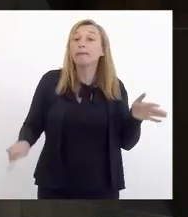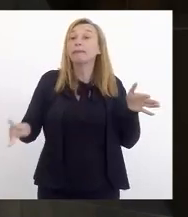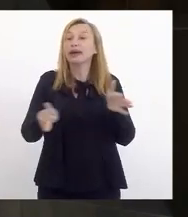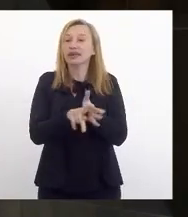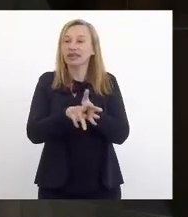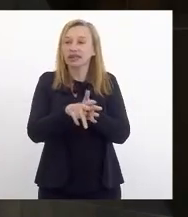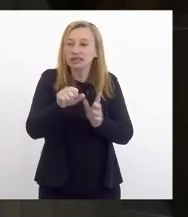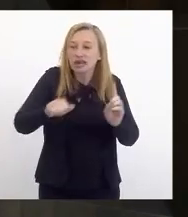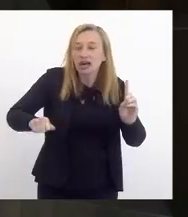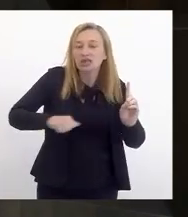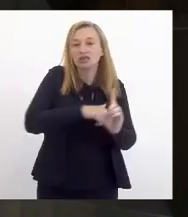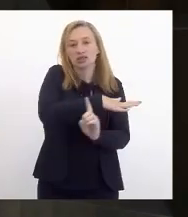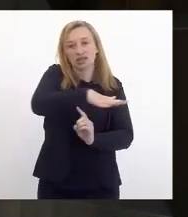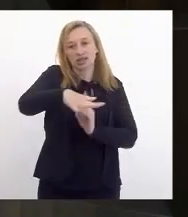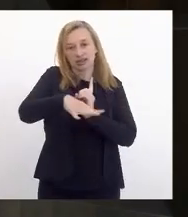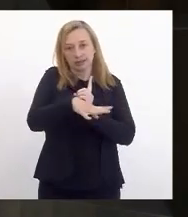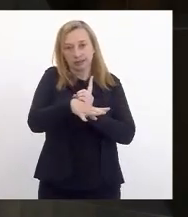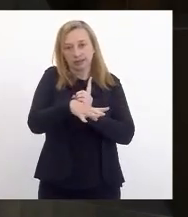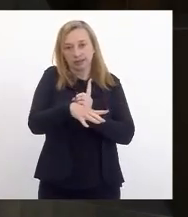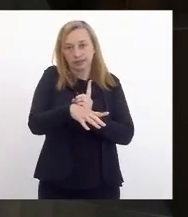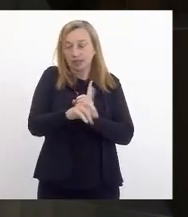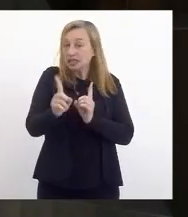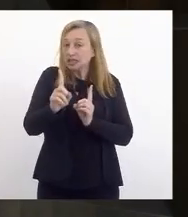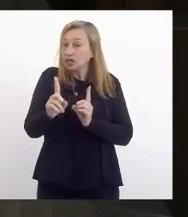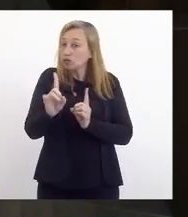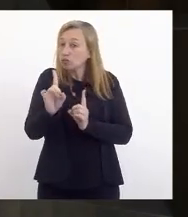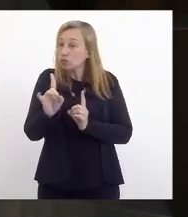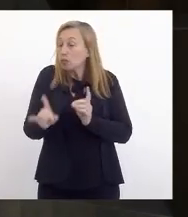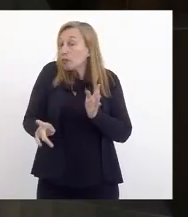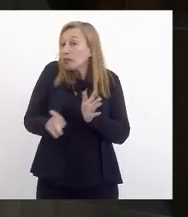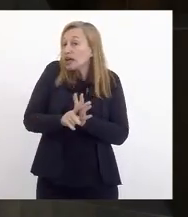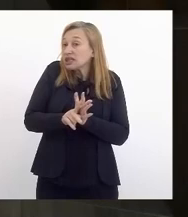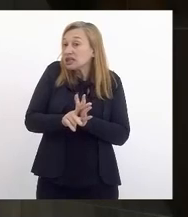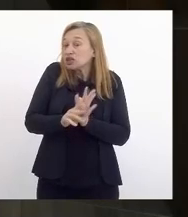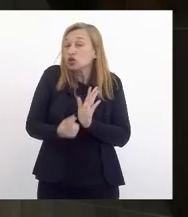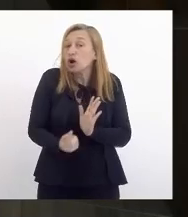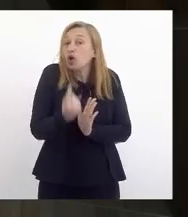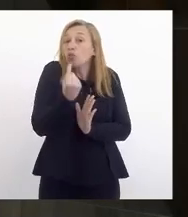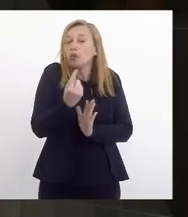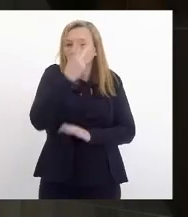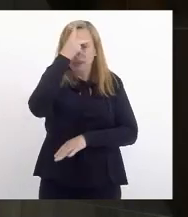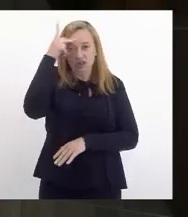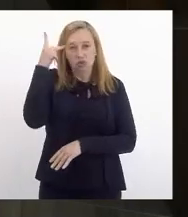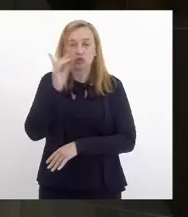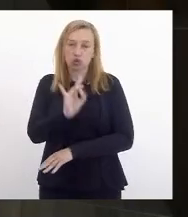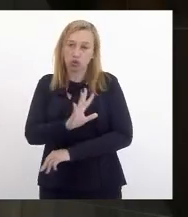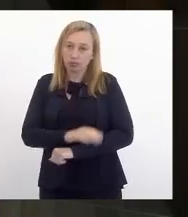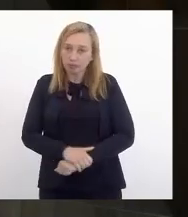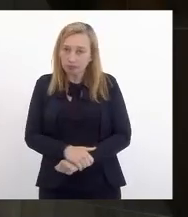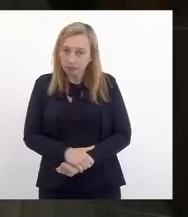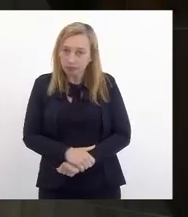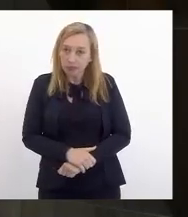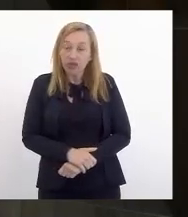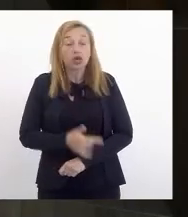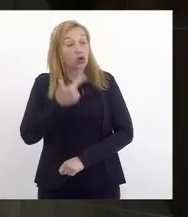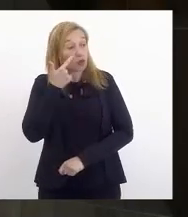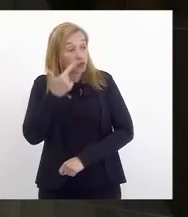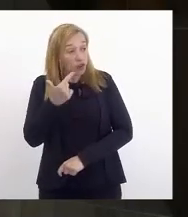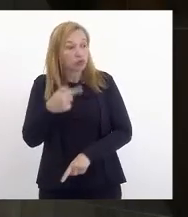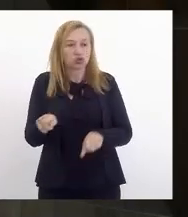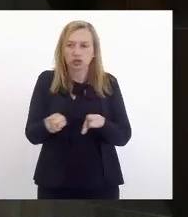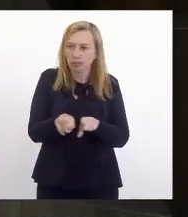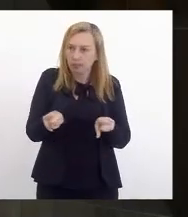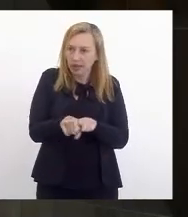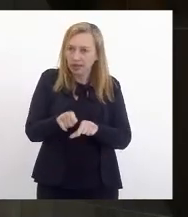à sociedade e não pertence a um indivíduo. E estamos vendo